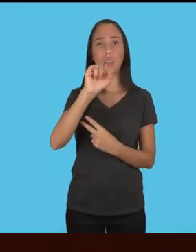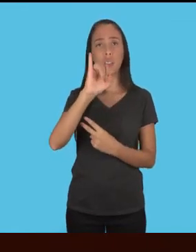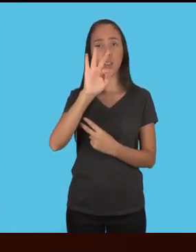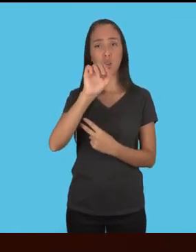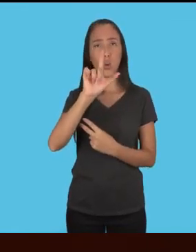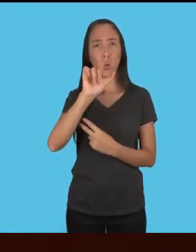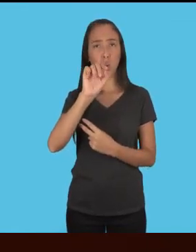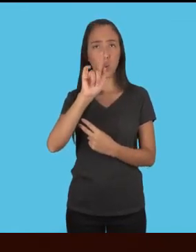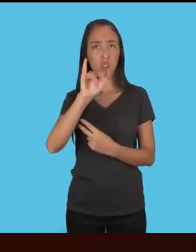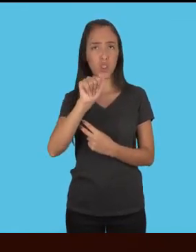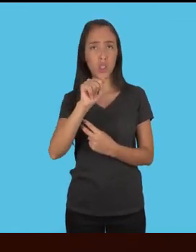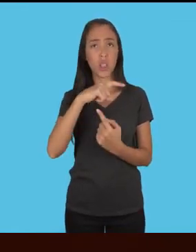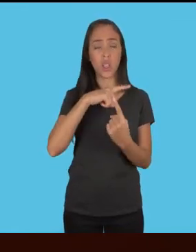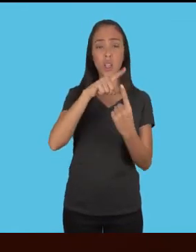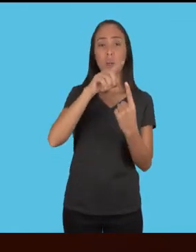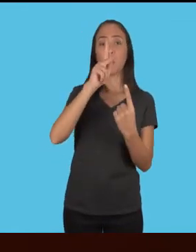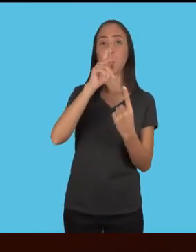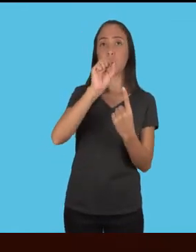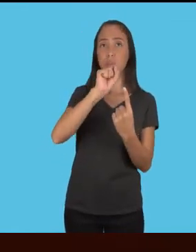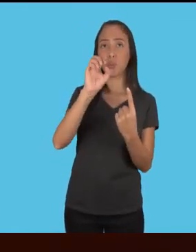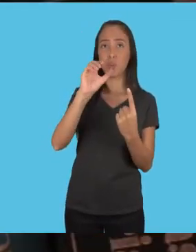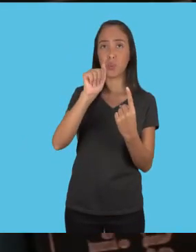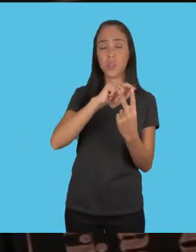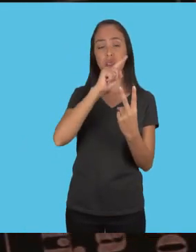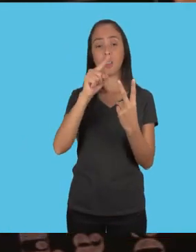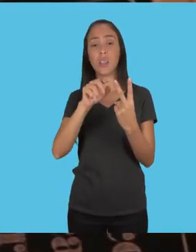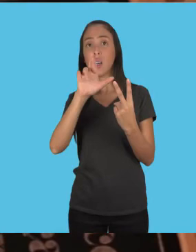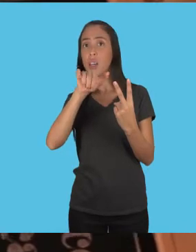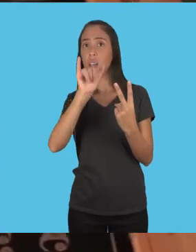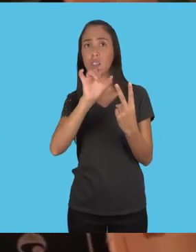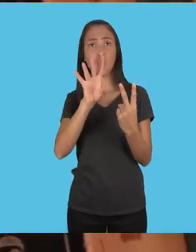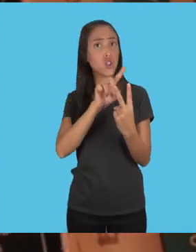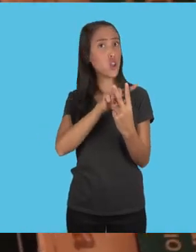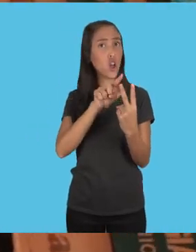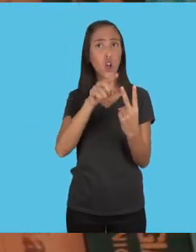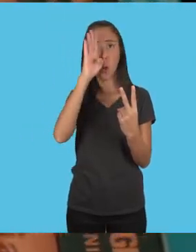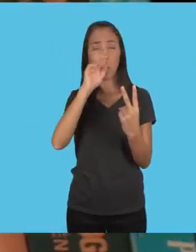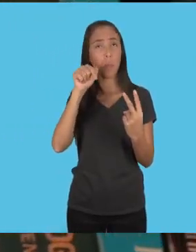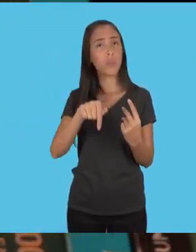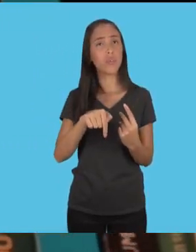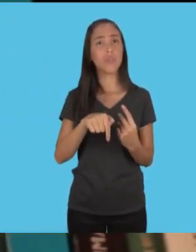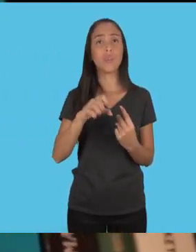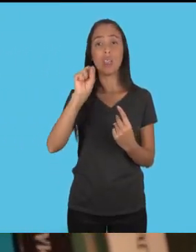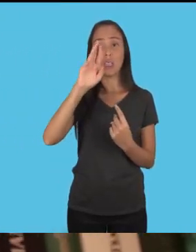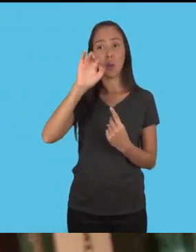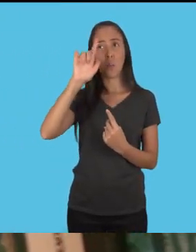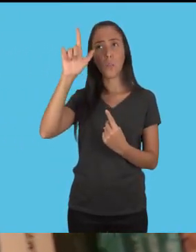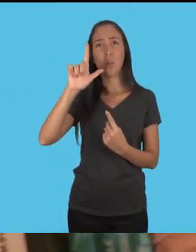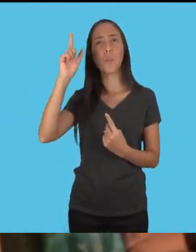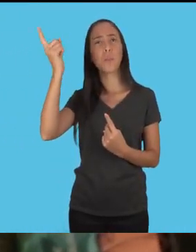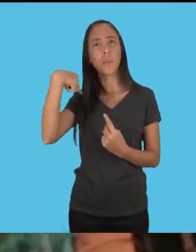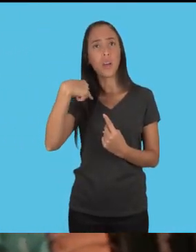o Rey. Não tem outro no Brasil. O Samuel disse, escreva. Porque também o Samuel